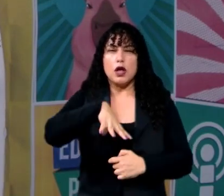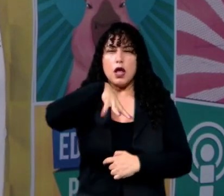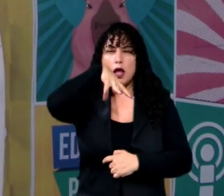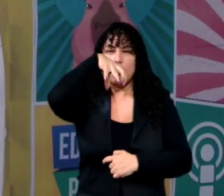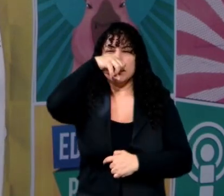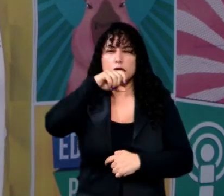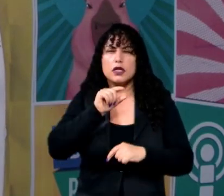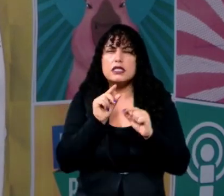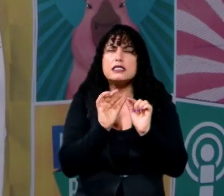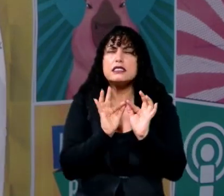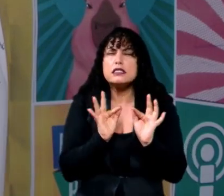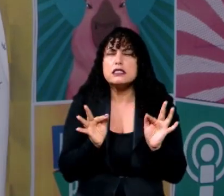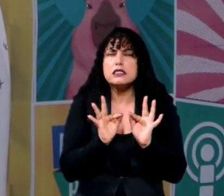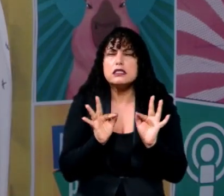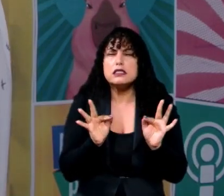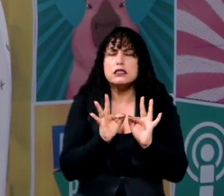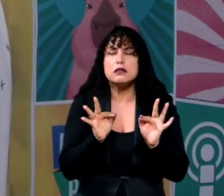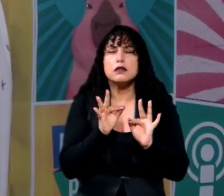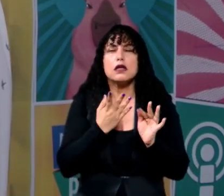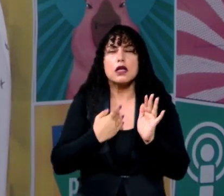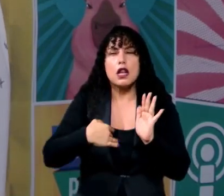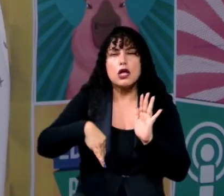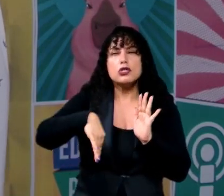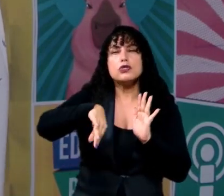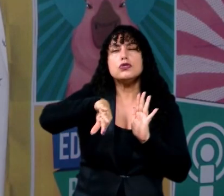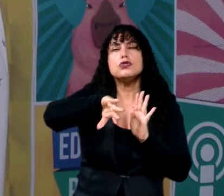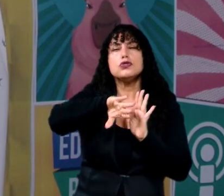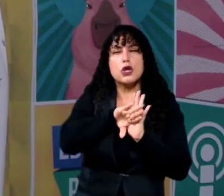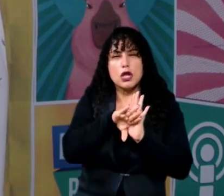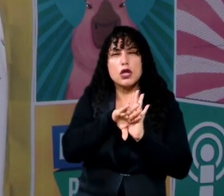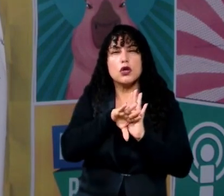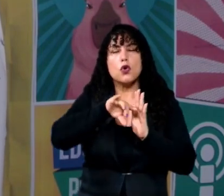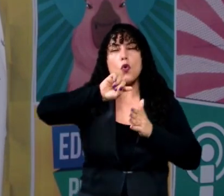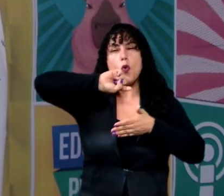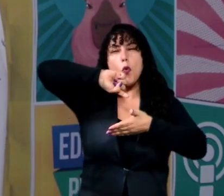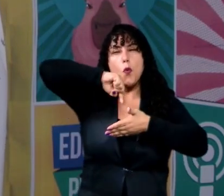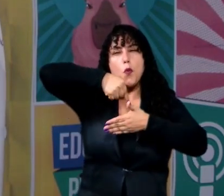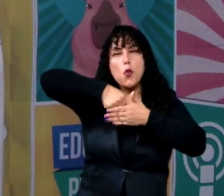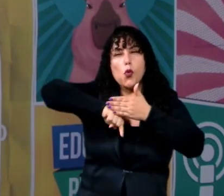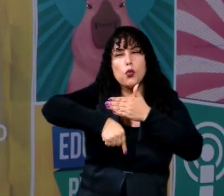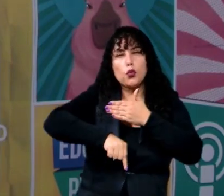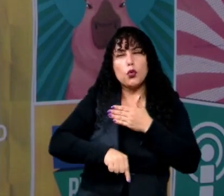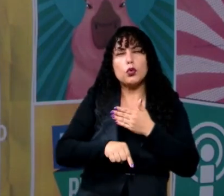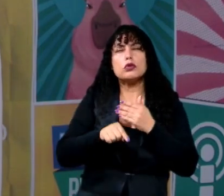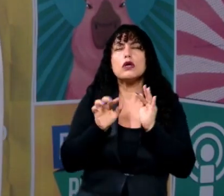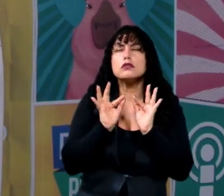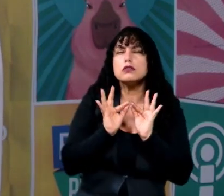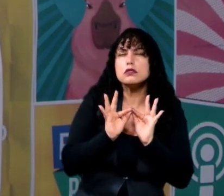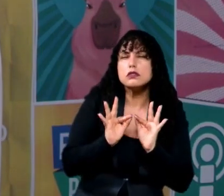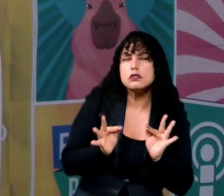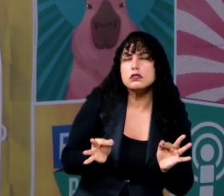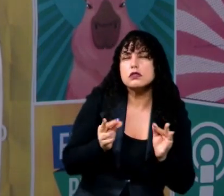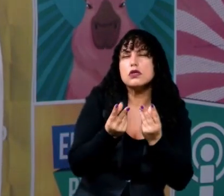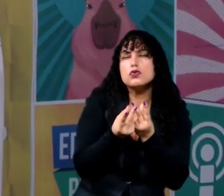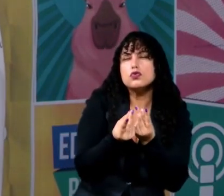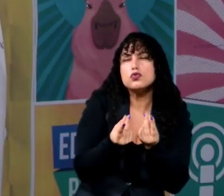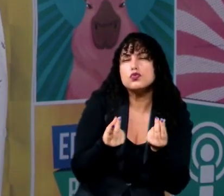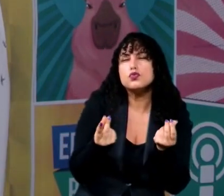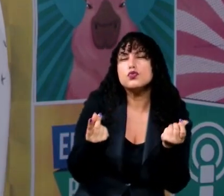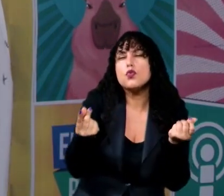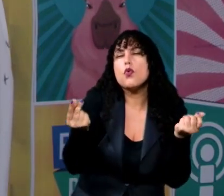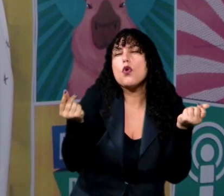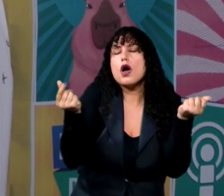bem delicadinho que ela chega lá. O profundo, ele é delicado, ele é suave,